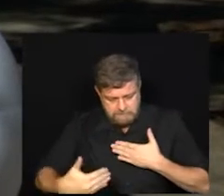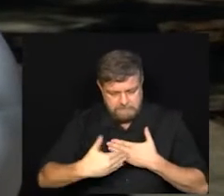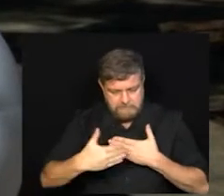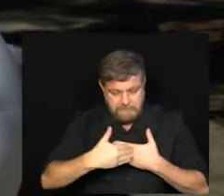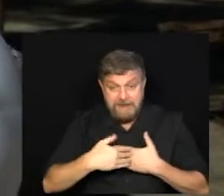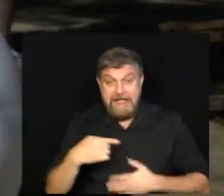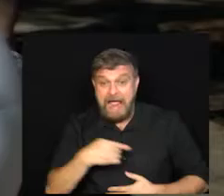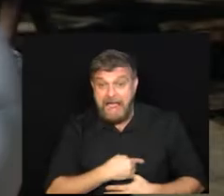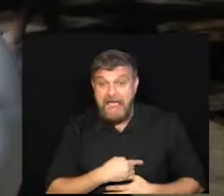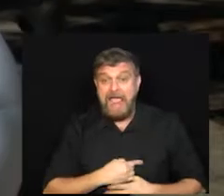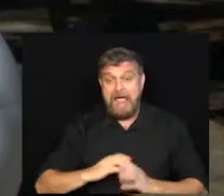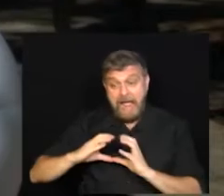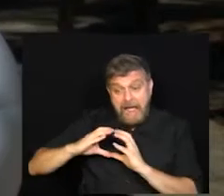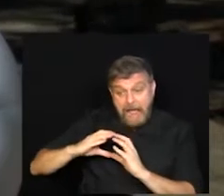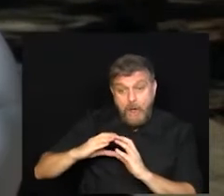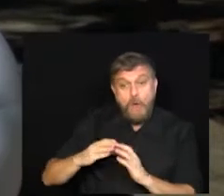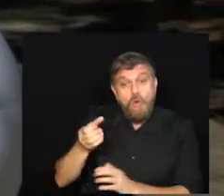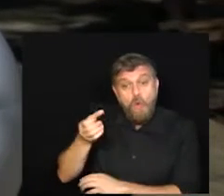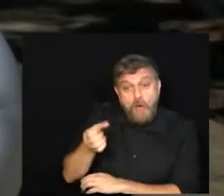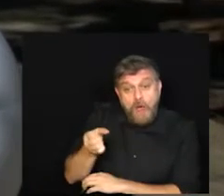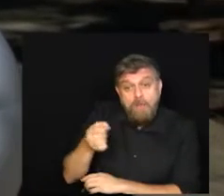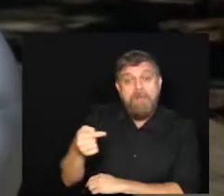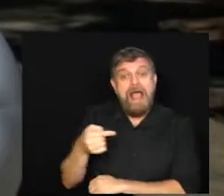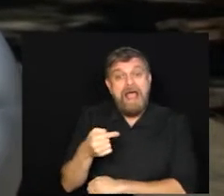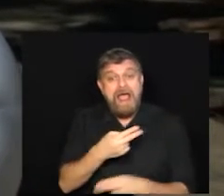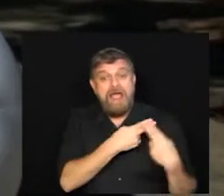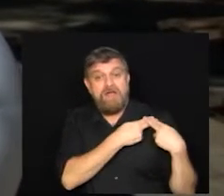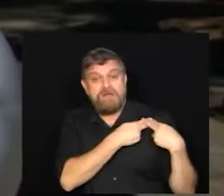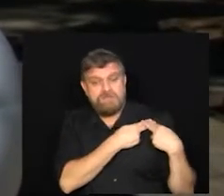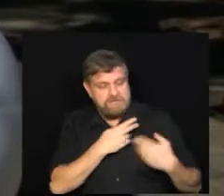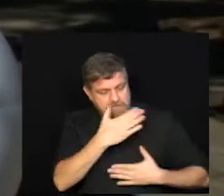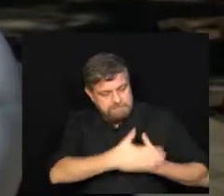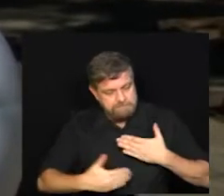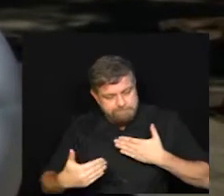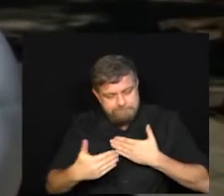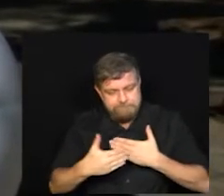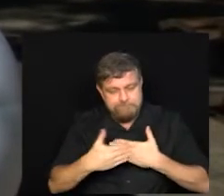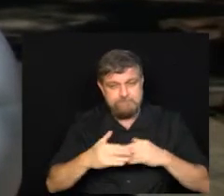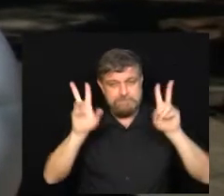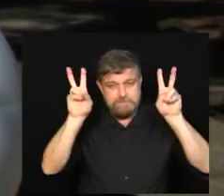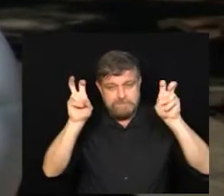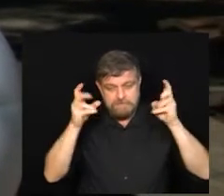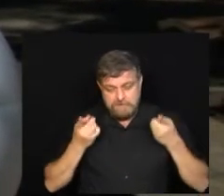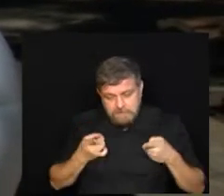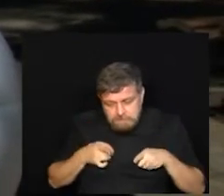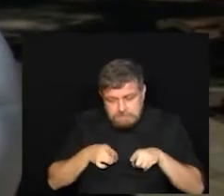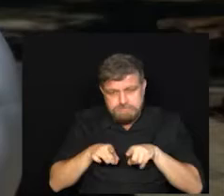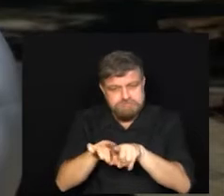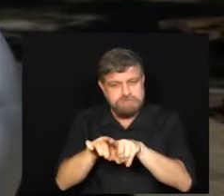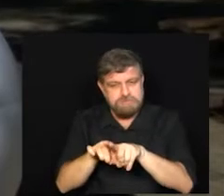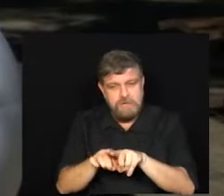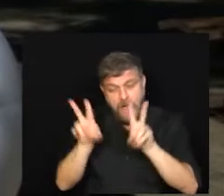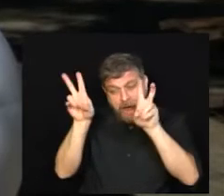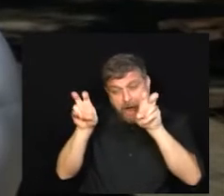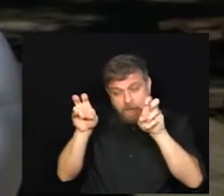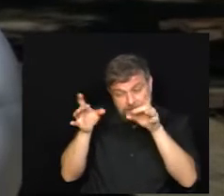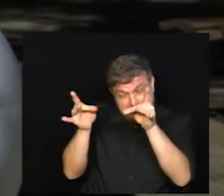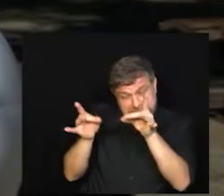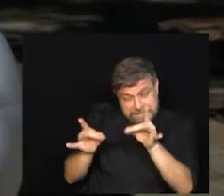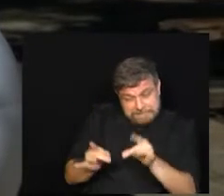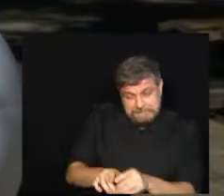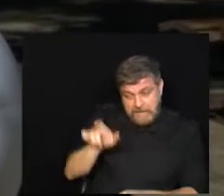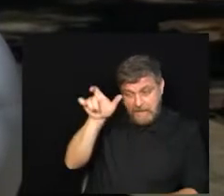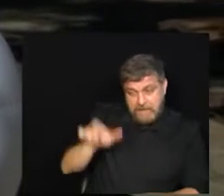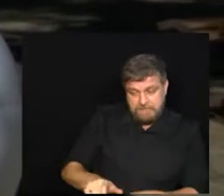glóbulos brancos que produzem os anticorpos. Então, acaba sendo um assunto delicado aí para pessoa que tem